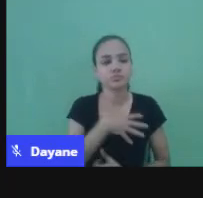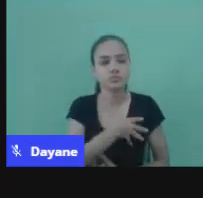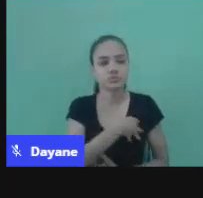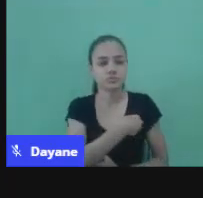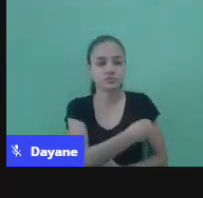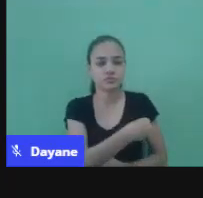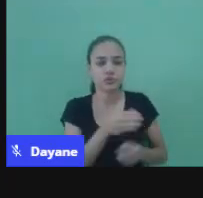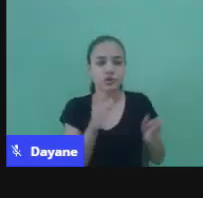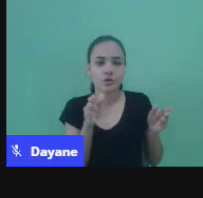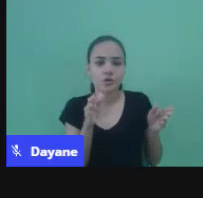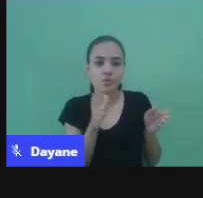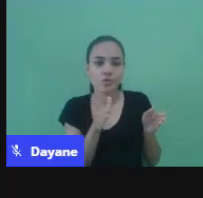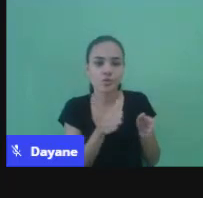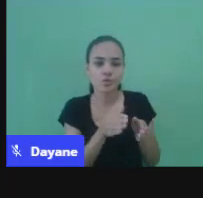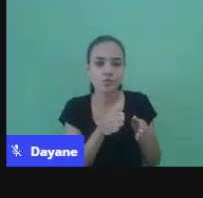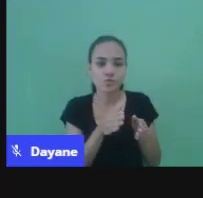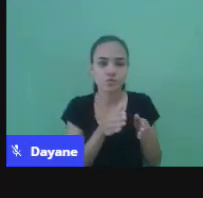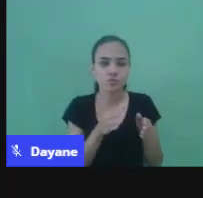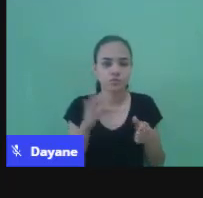de Tamanduá Bandeira,